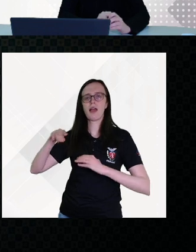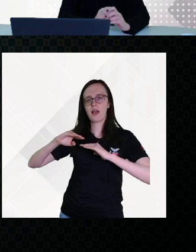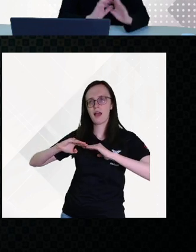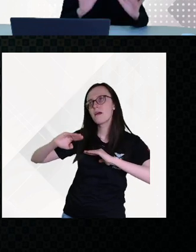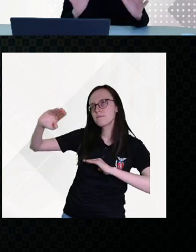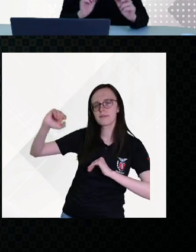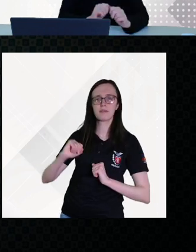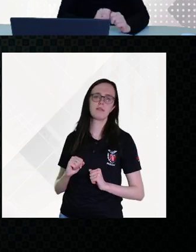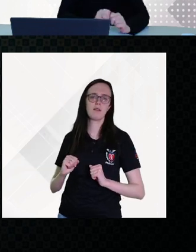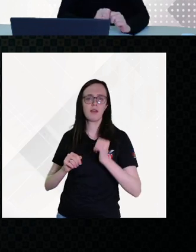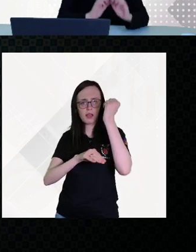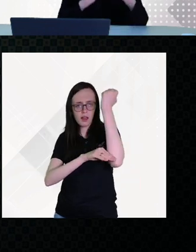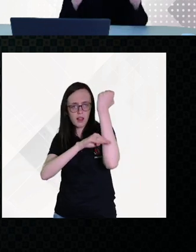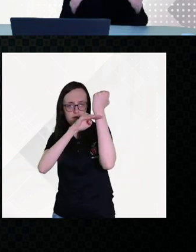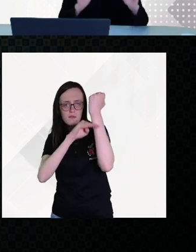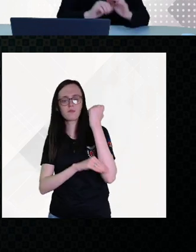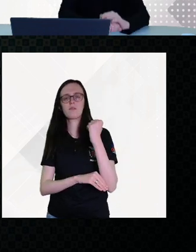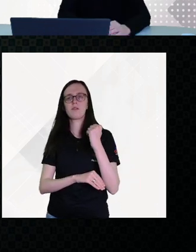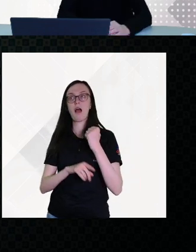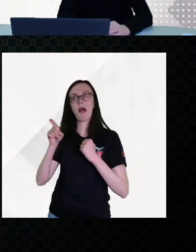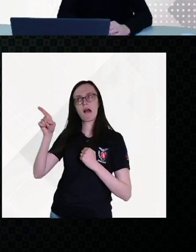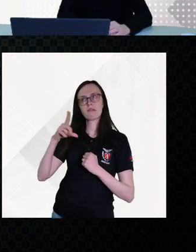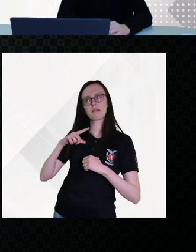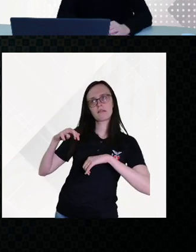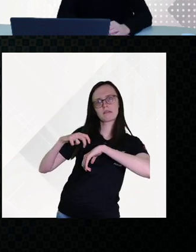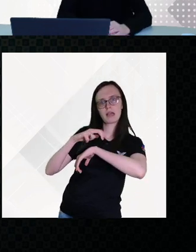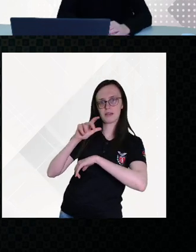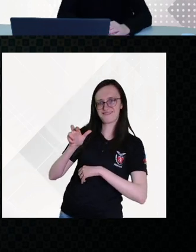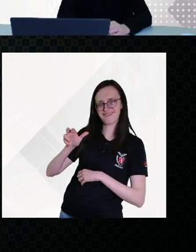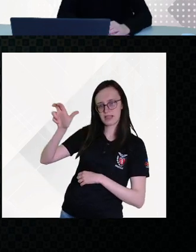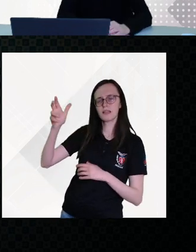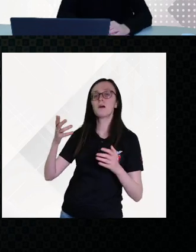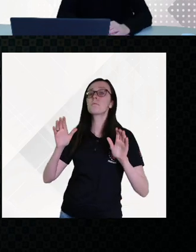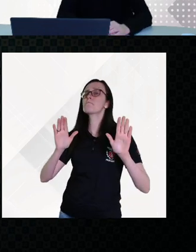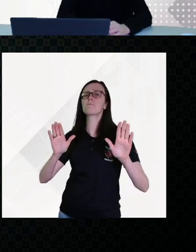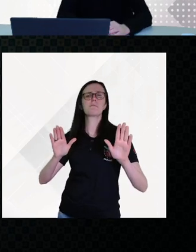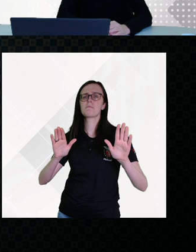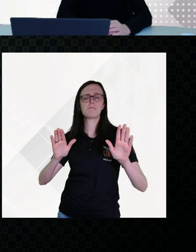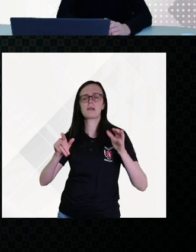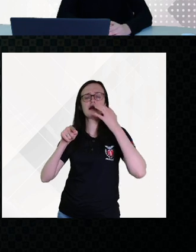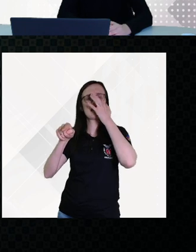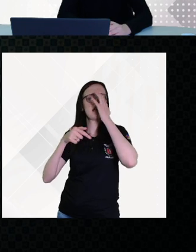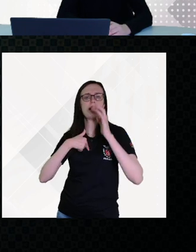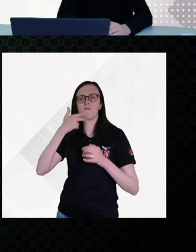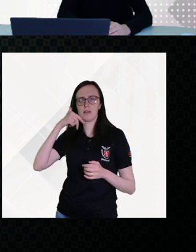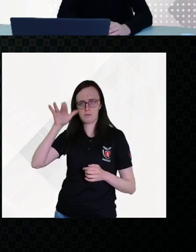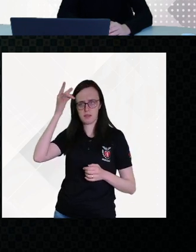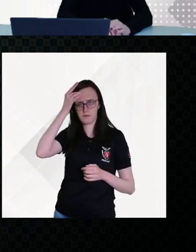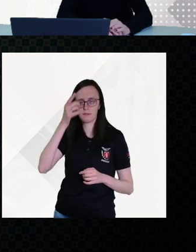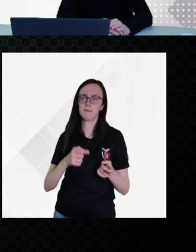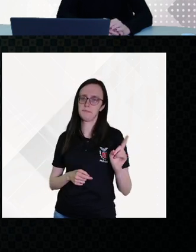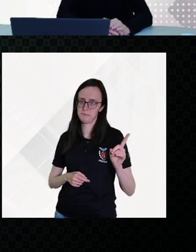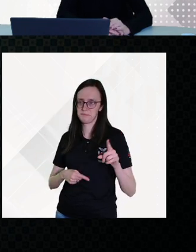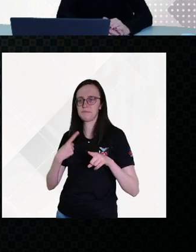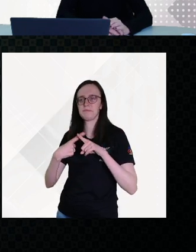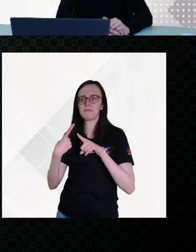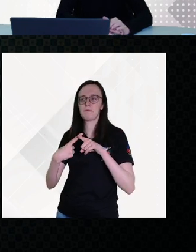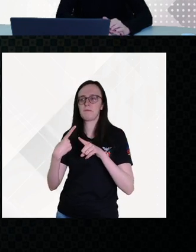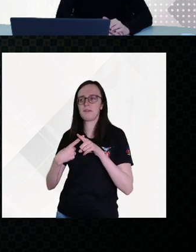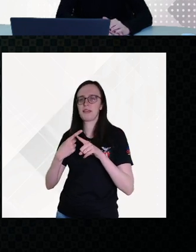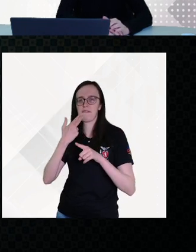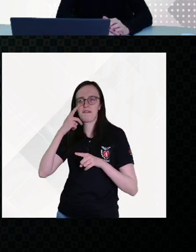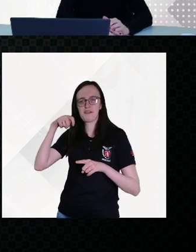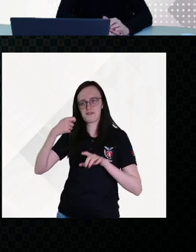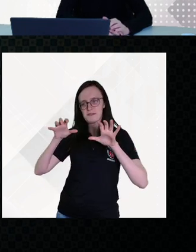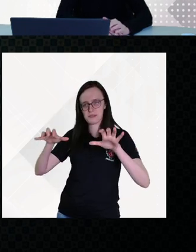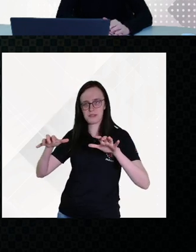é elevador, tem escada, mas isso... Não estou dizendo que é o mais fácil, né? Porque trabalhar com estruturas muitas